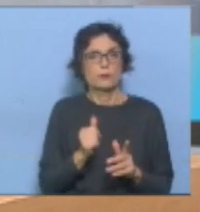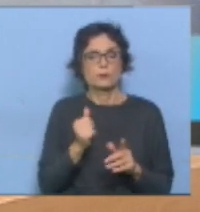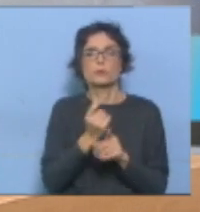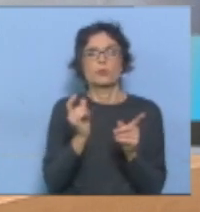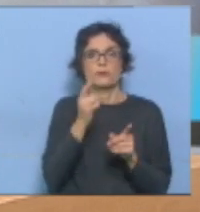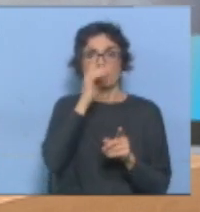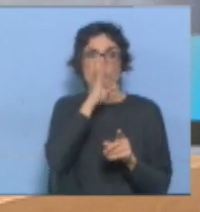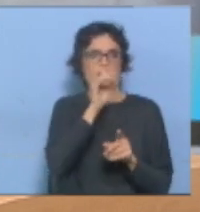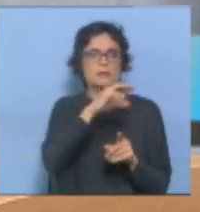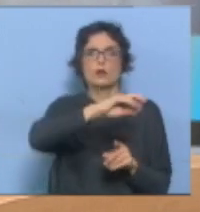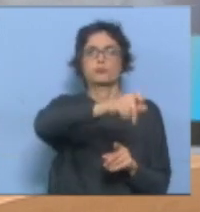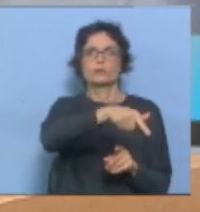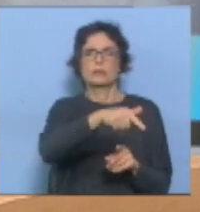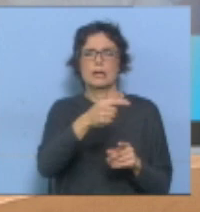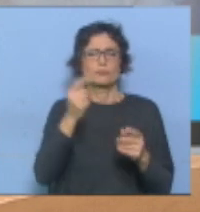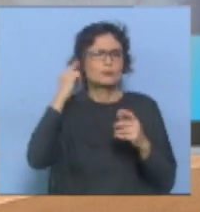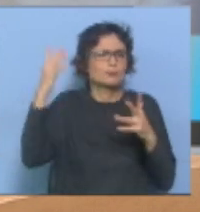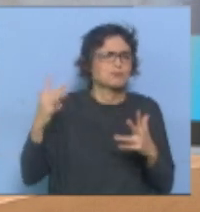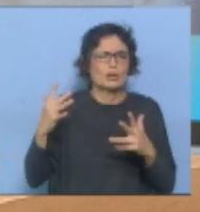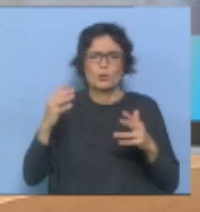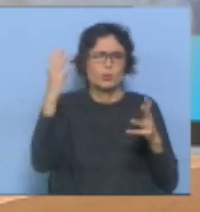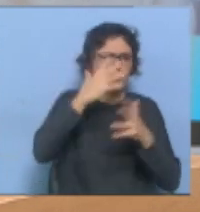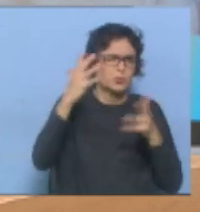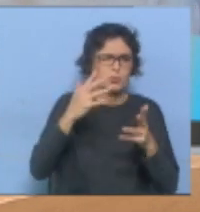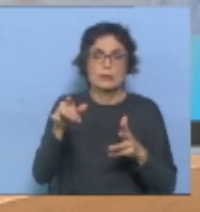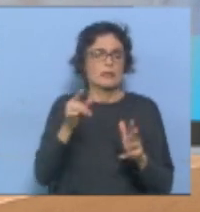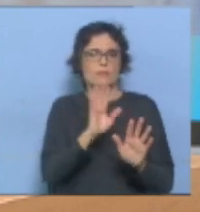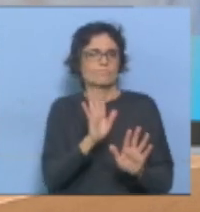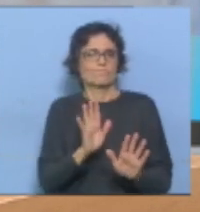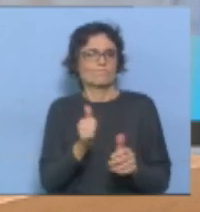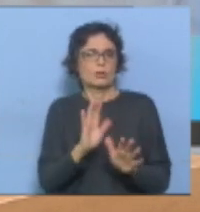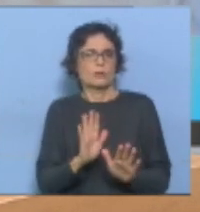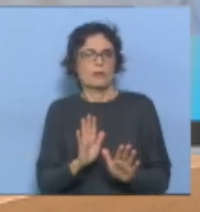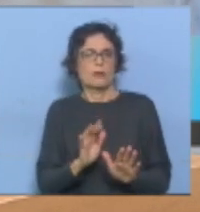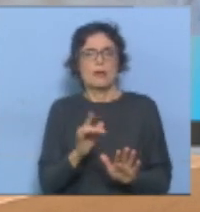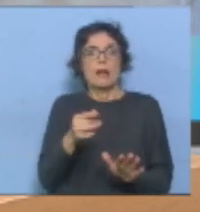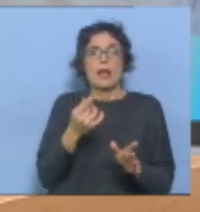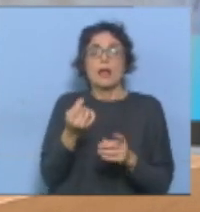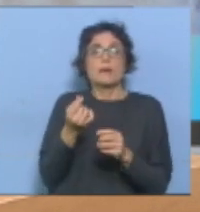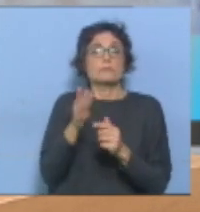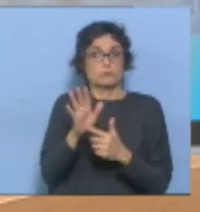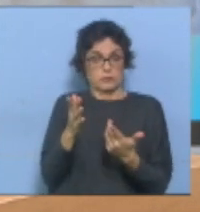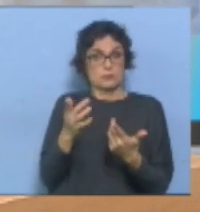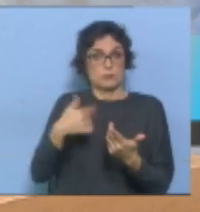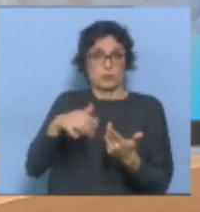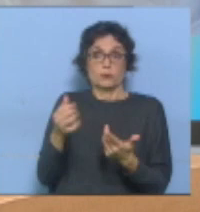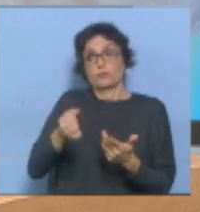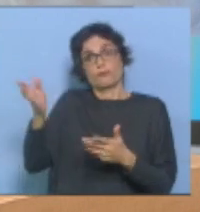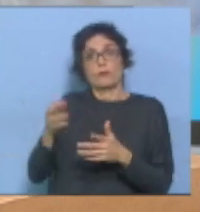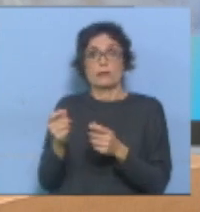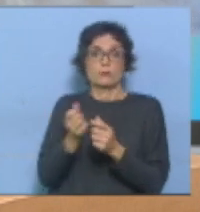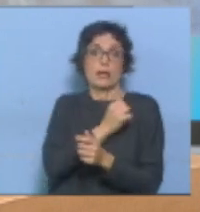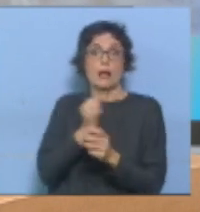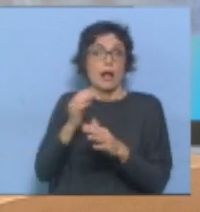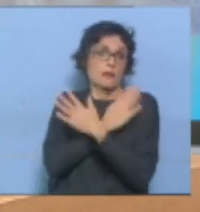para perceber. E precisa de ambientes mais resguardados, mais familiares. Vamos à casa de amigos, não deixamos de fazer nada. E ele próprio não deixa